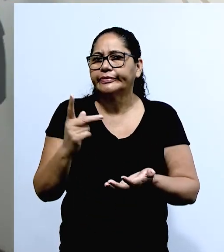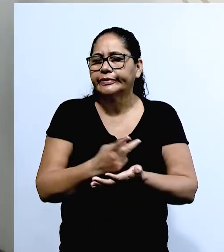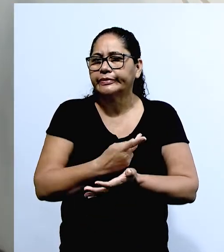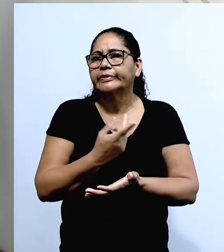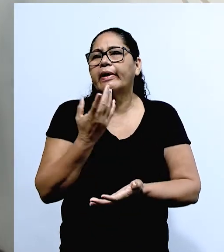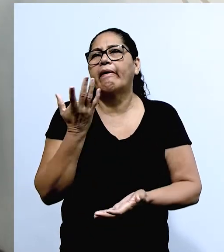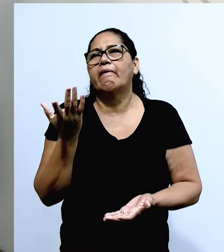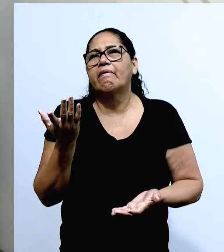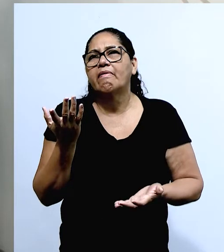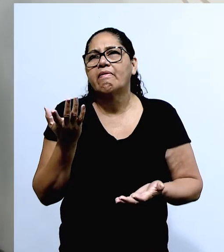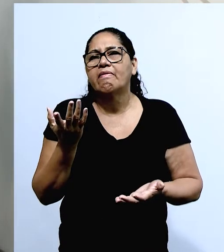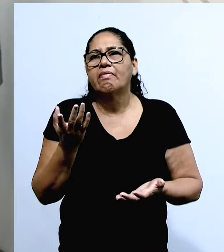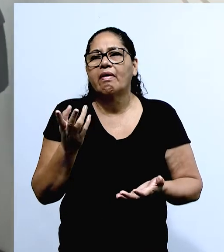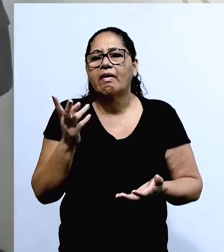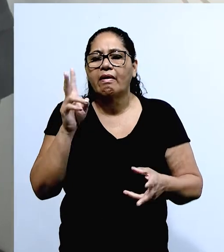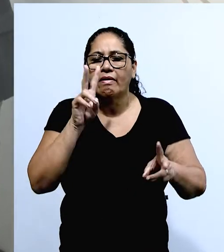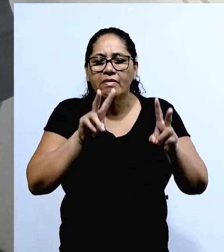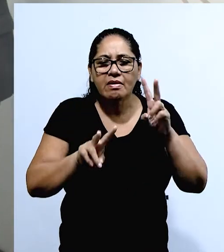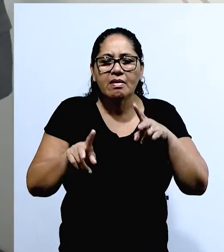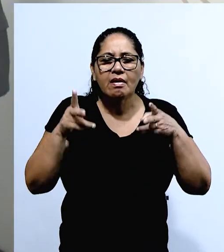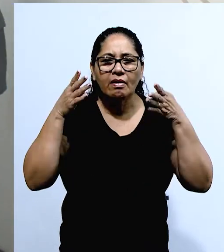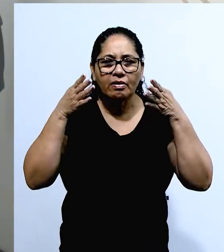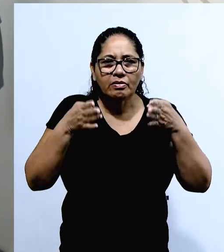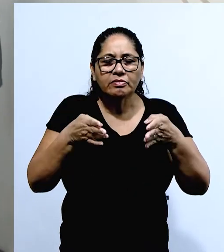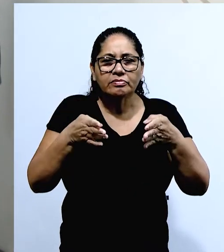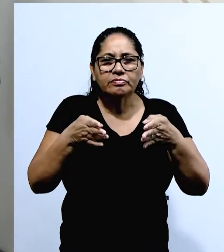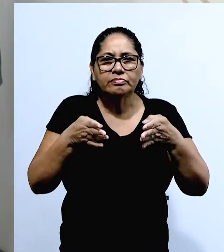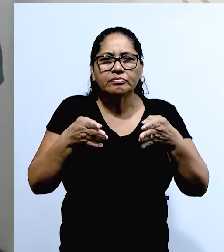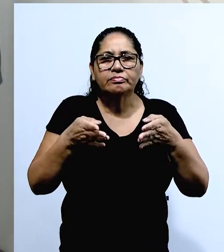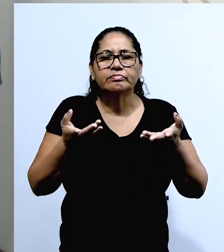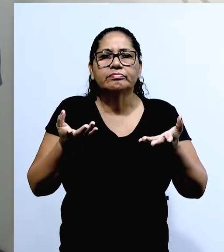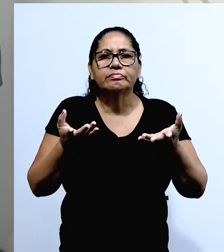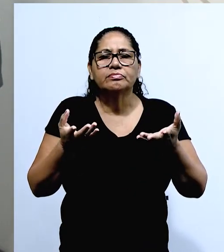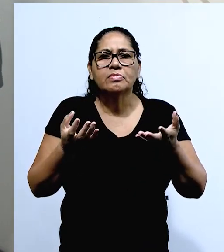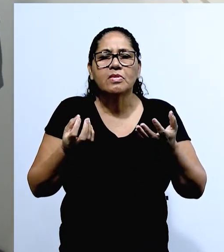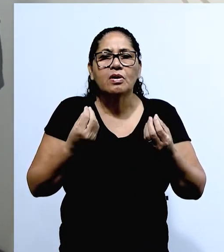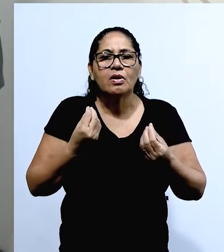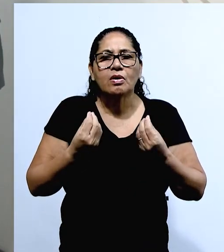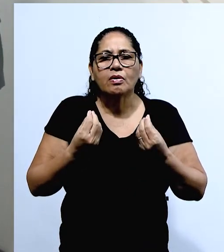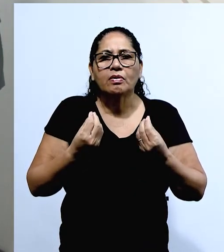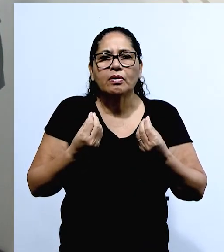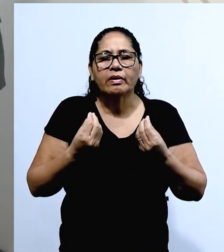e a visão sejam, né, consoantes aí com